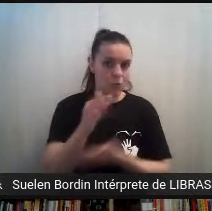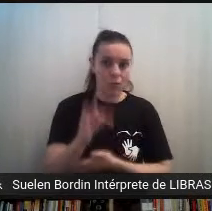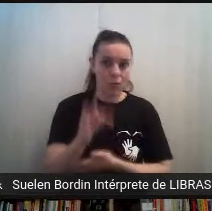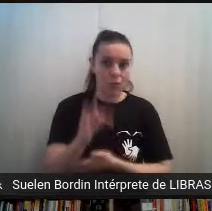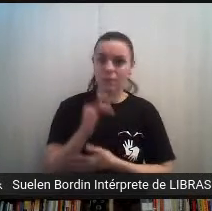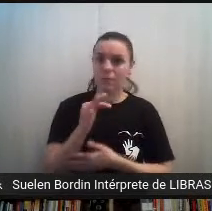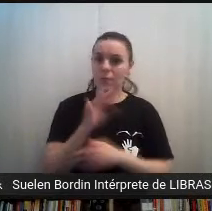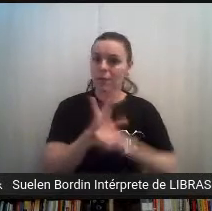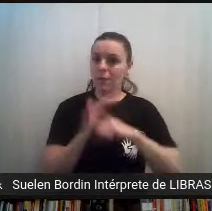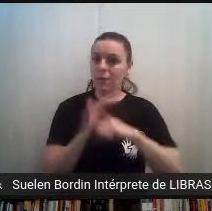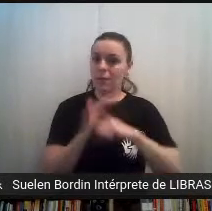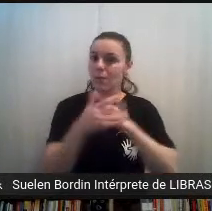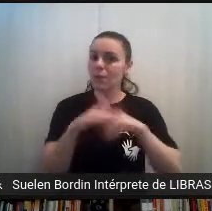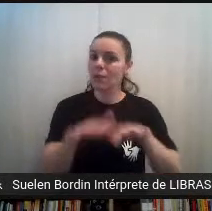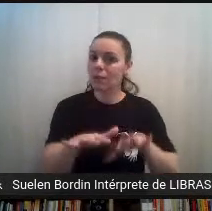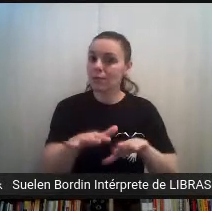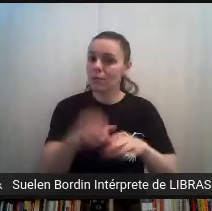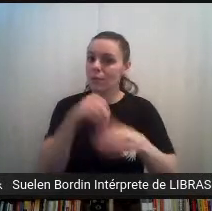pandemia.